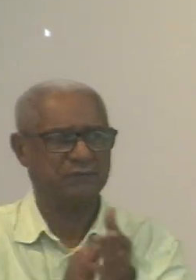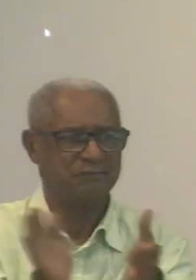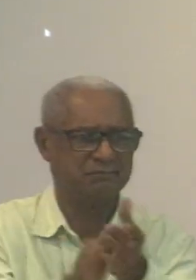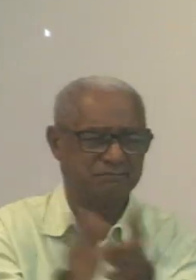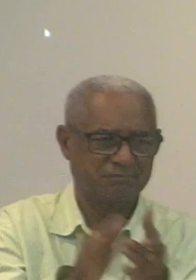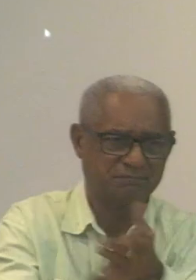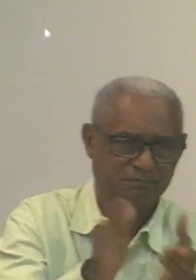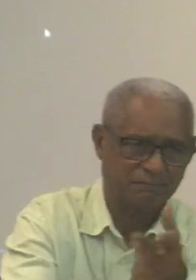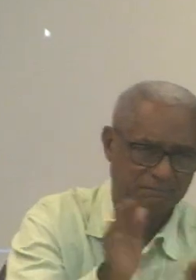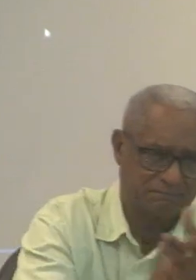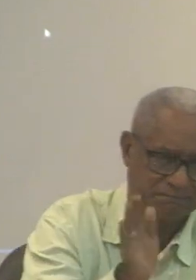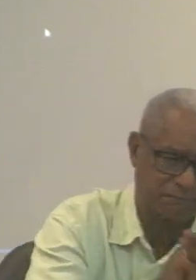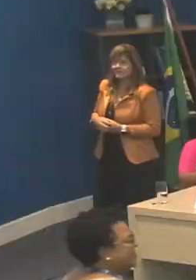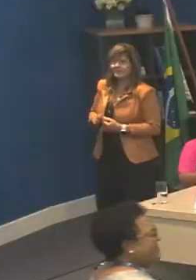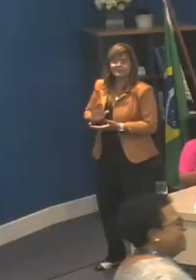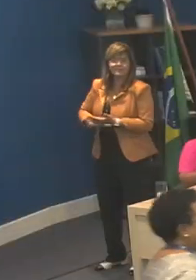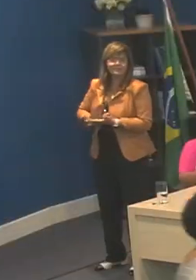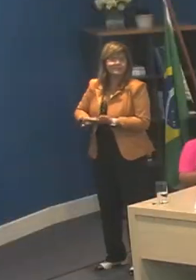tarde.